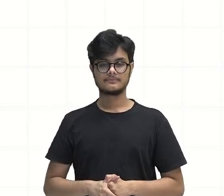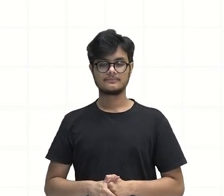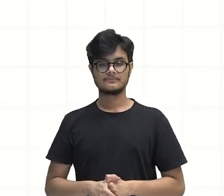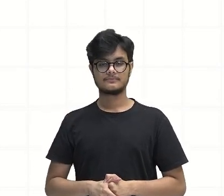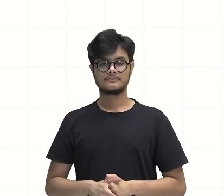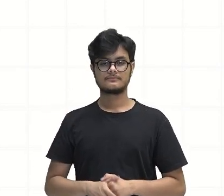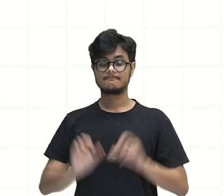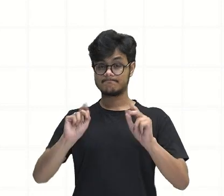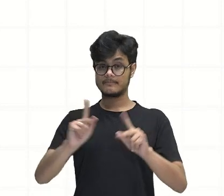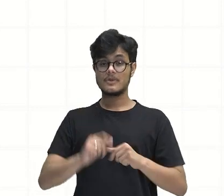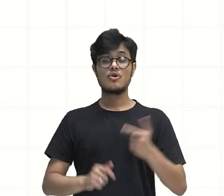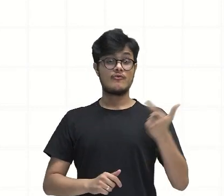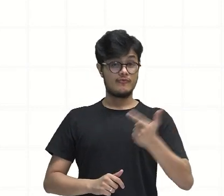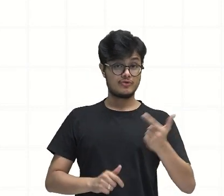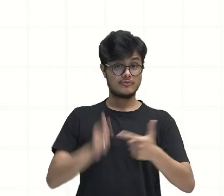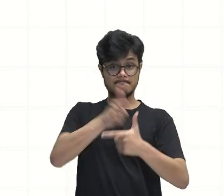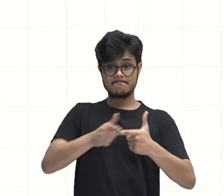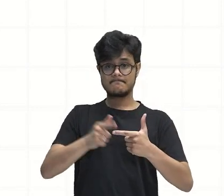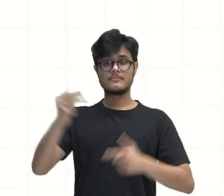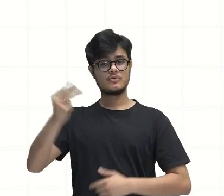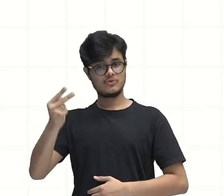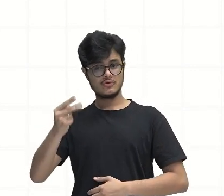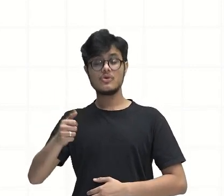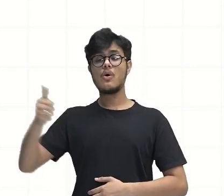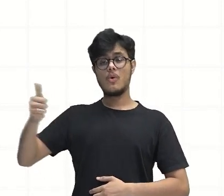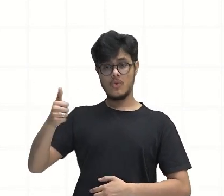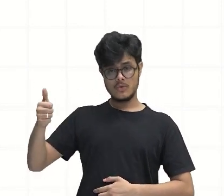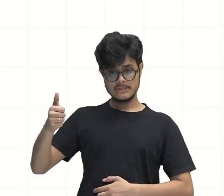Então, 22 dividido por 2, 11.